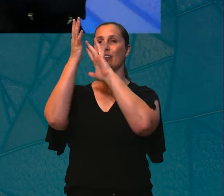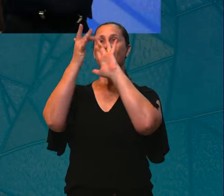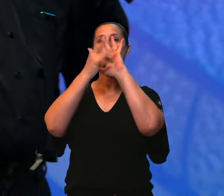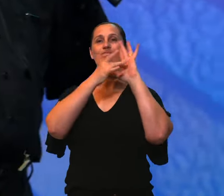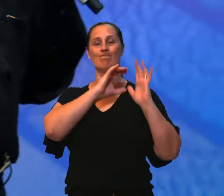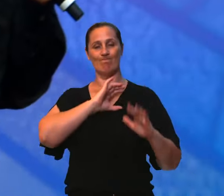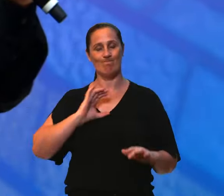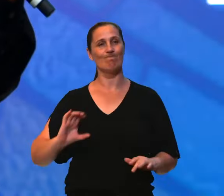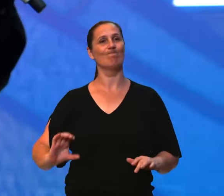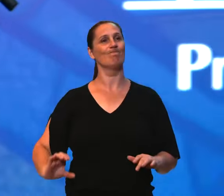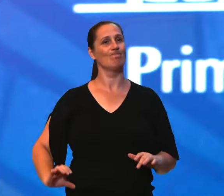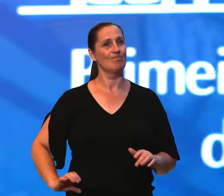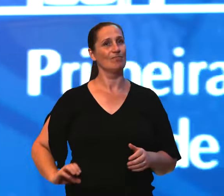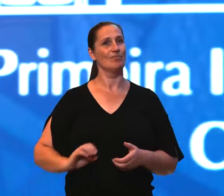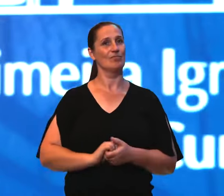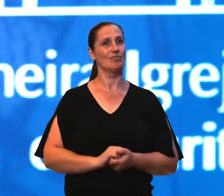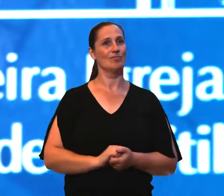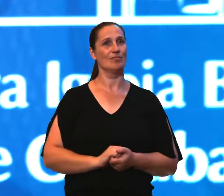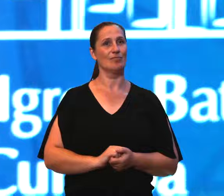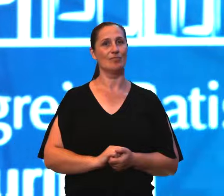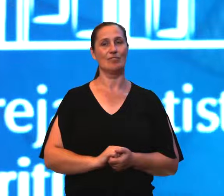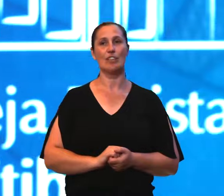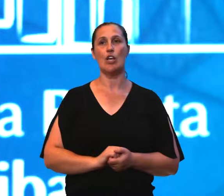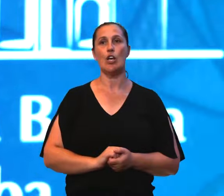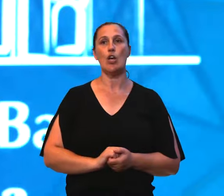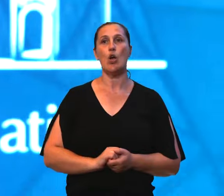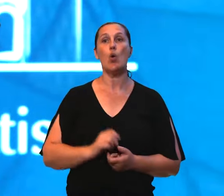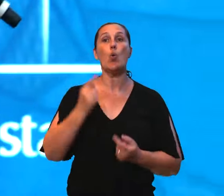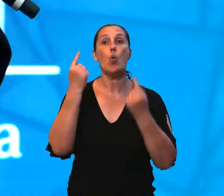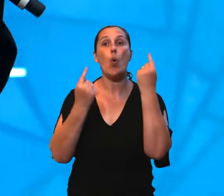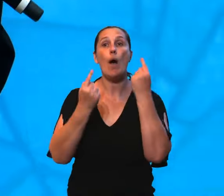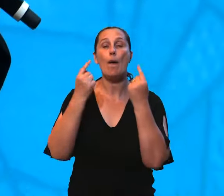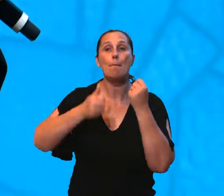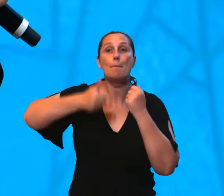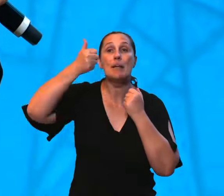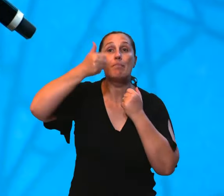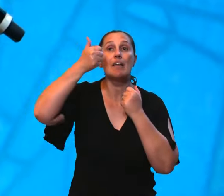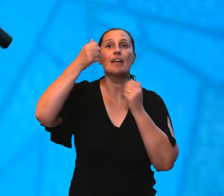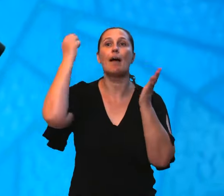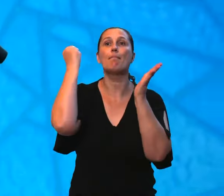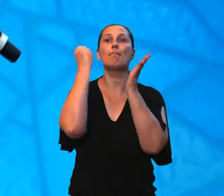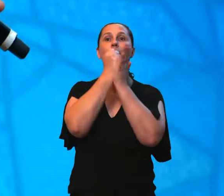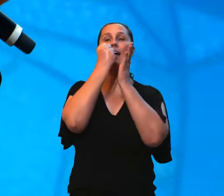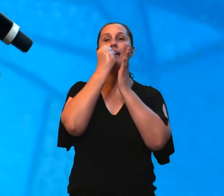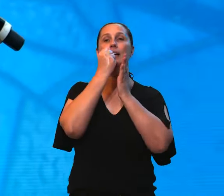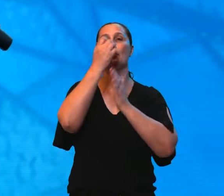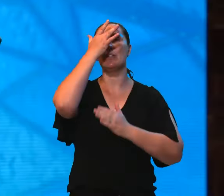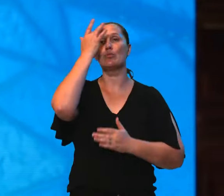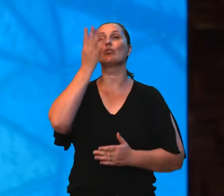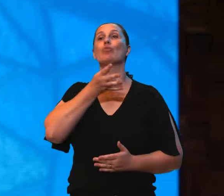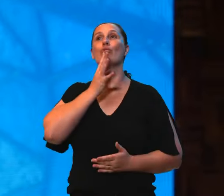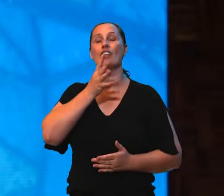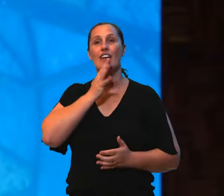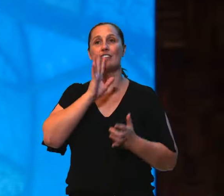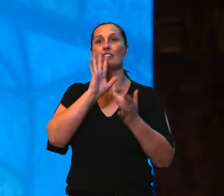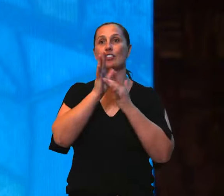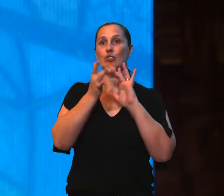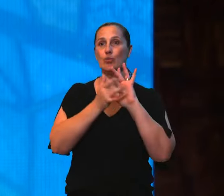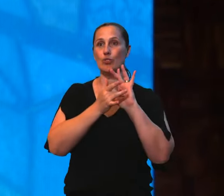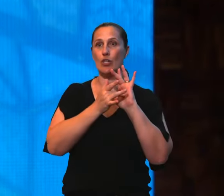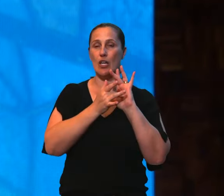Jesus qual é a primeira marca de quem tem Jesus você passa de controlado